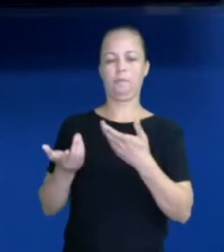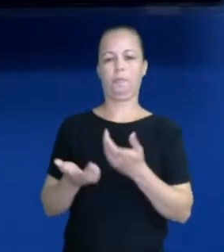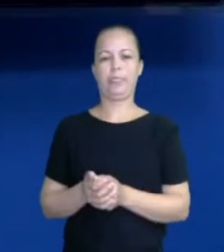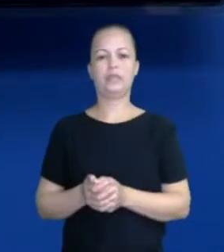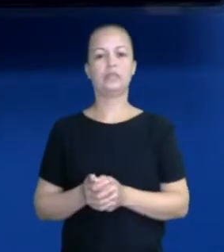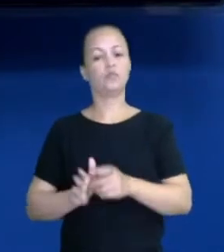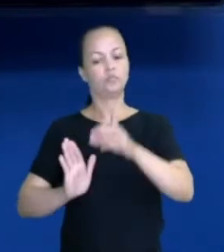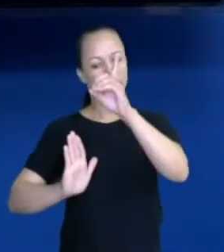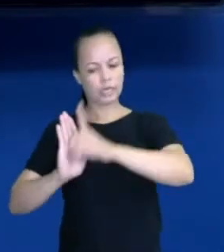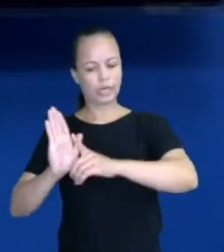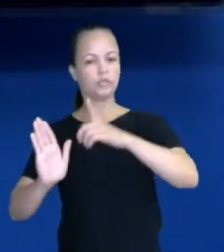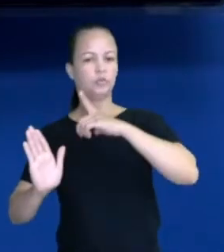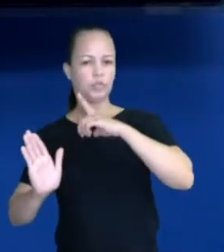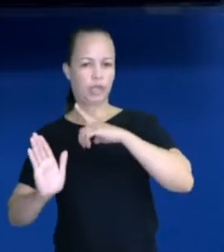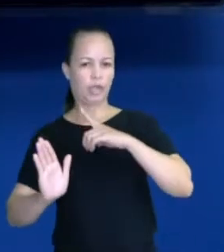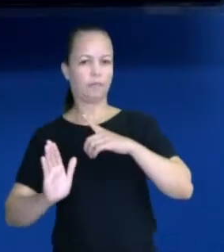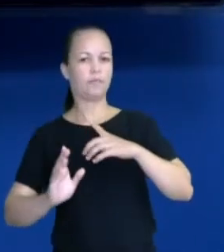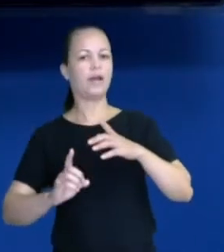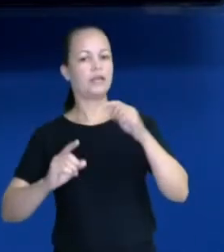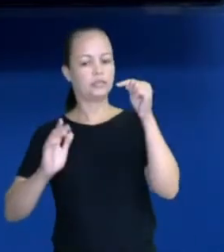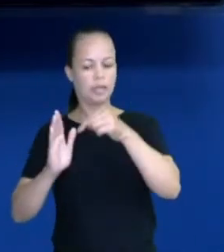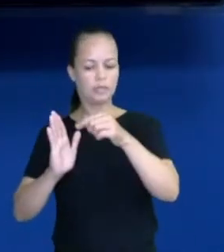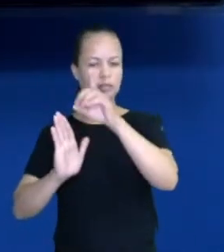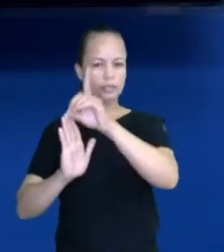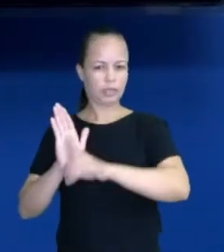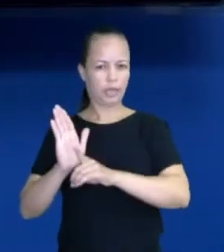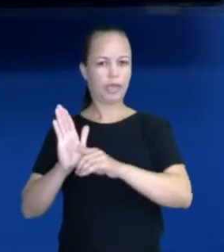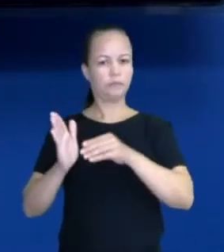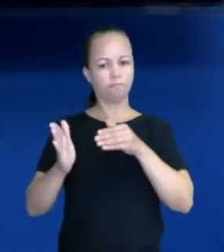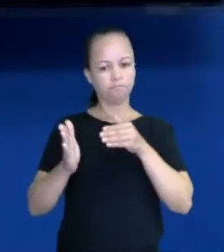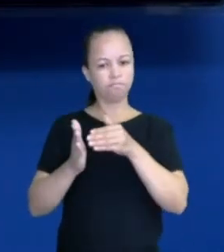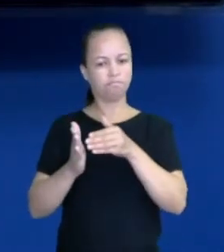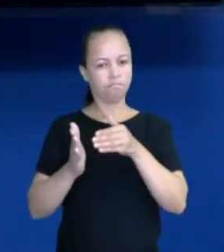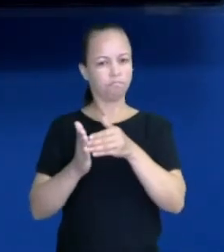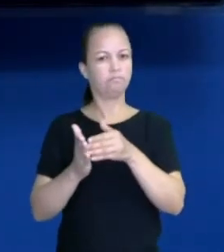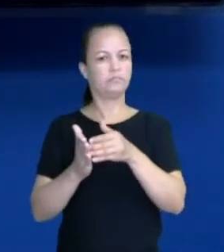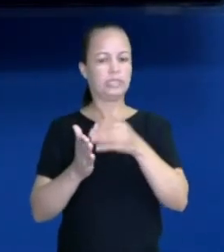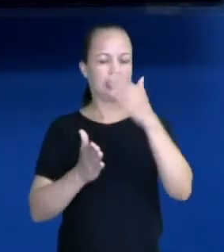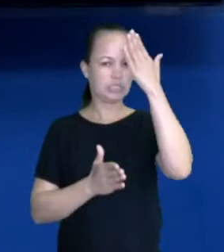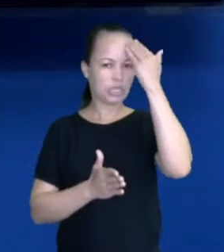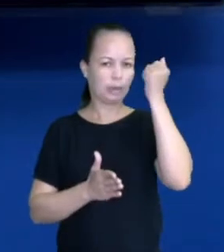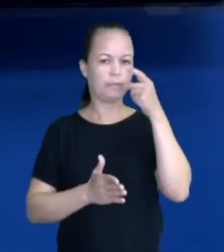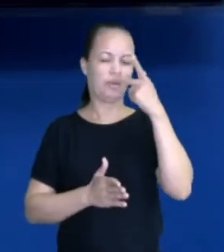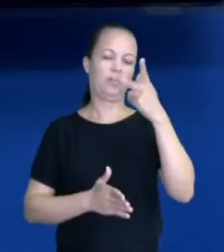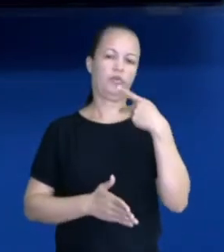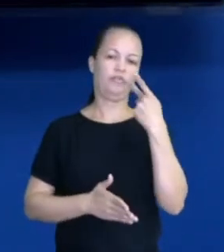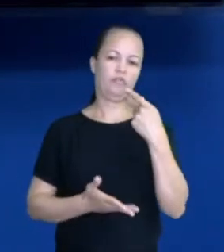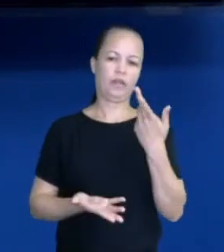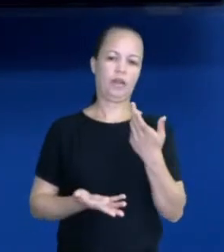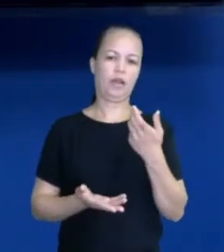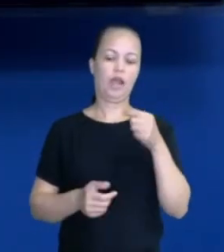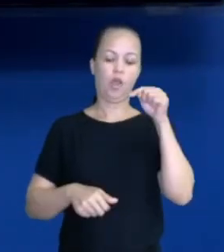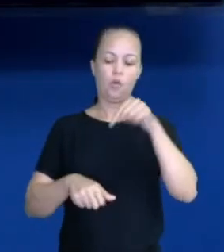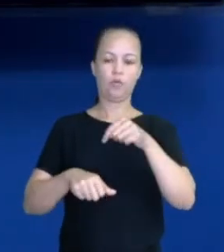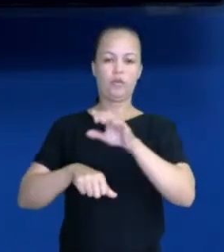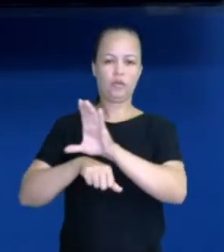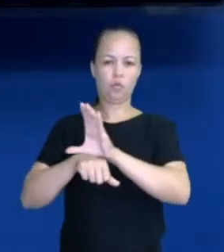é limitado. Ok? Então, é isso que fala a Constituição